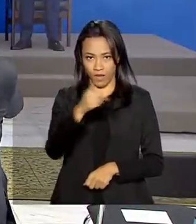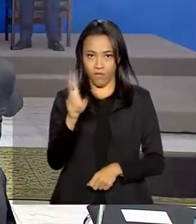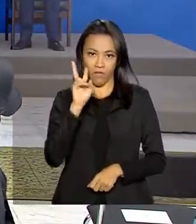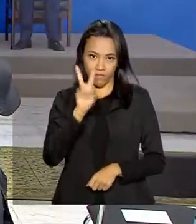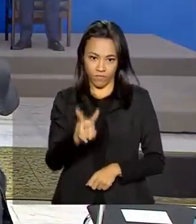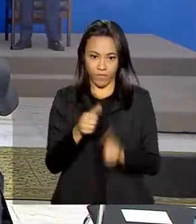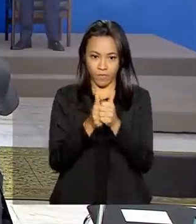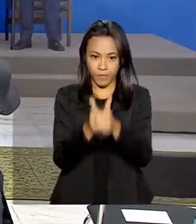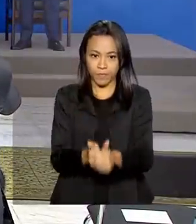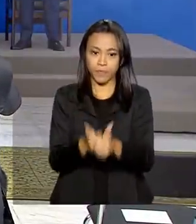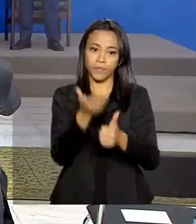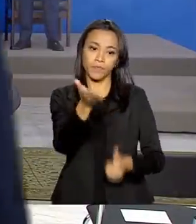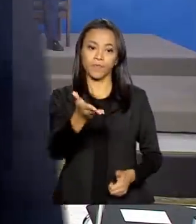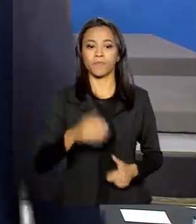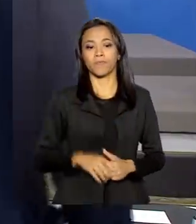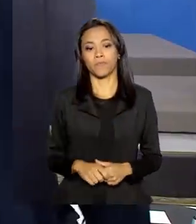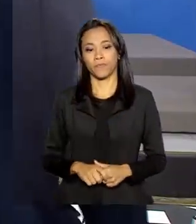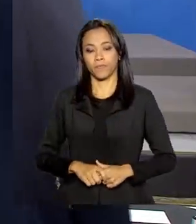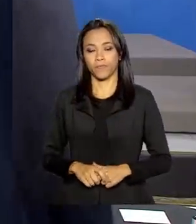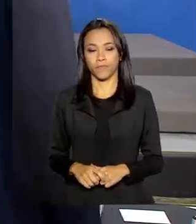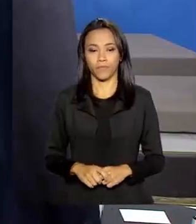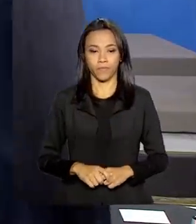bento albuquerque